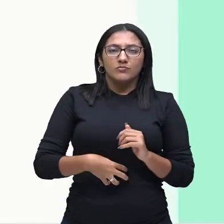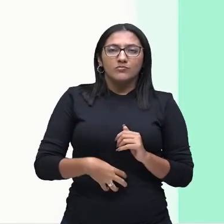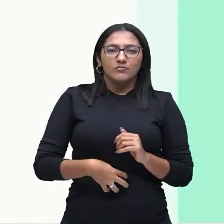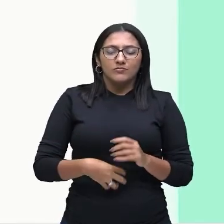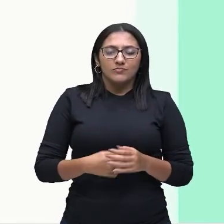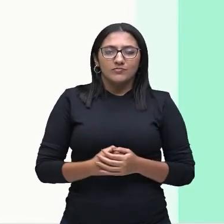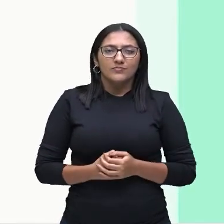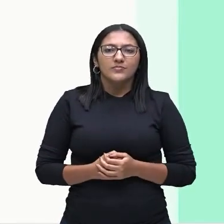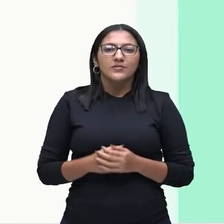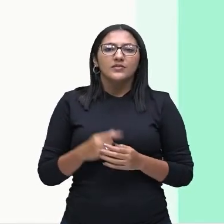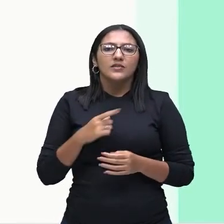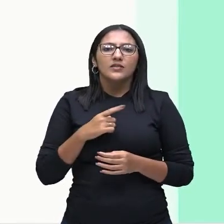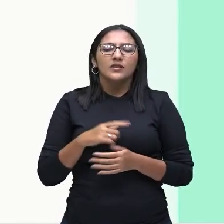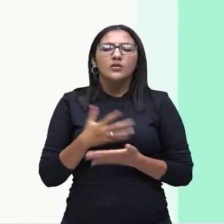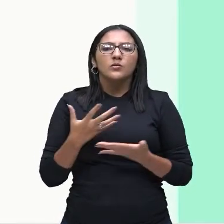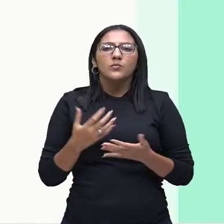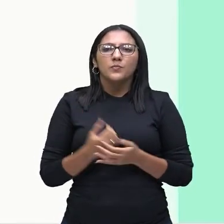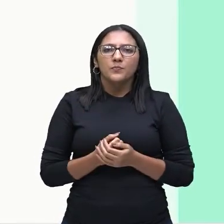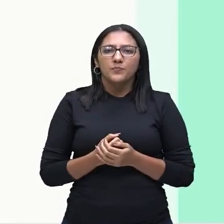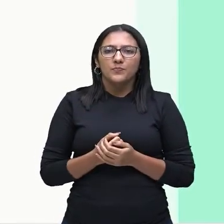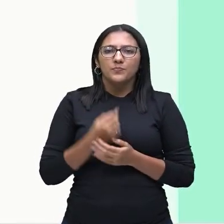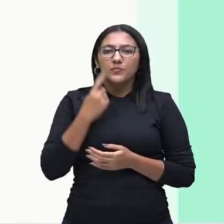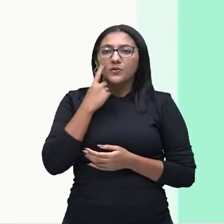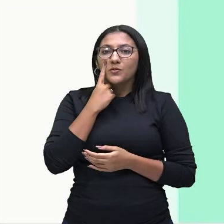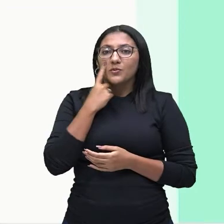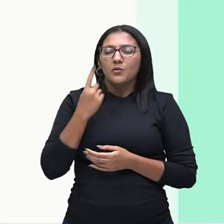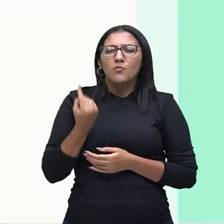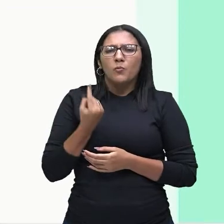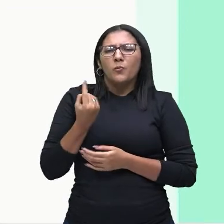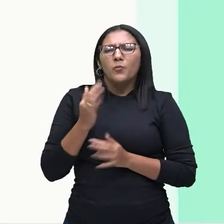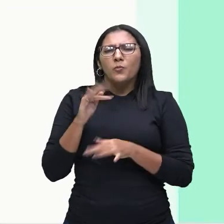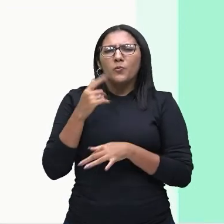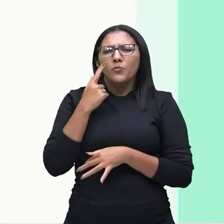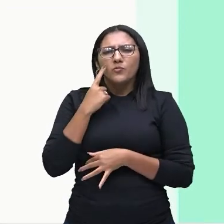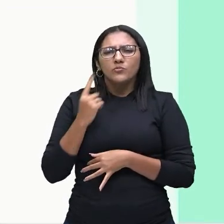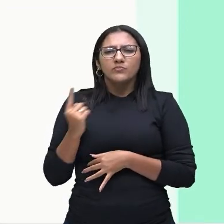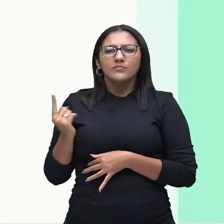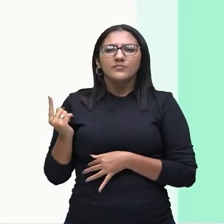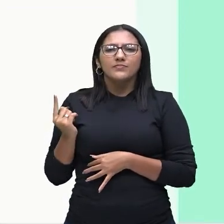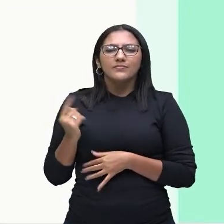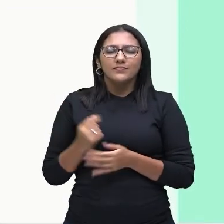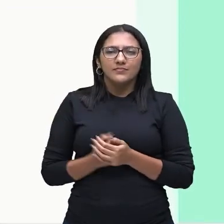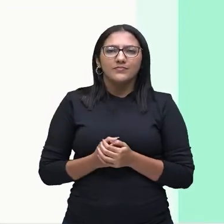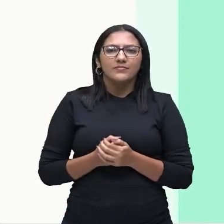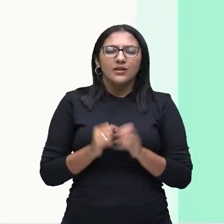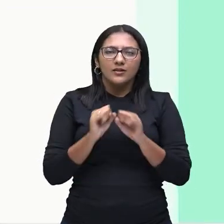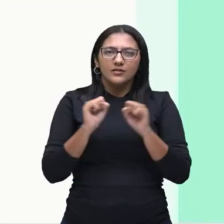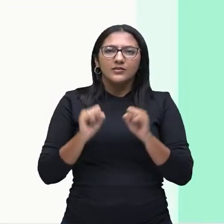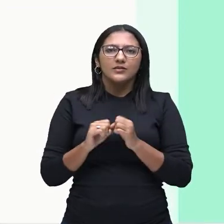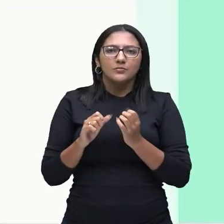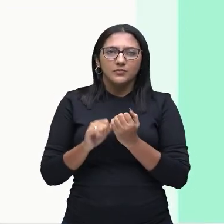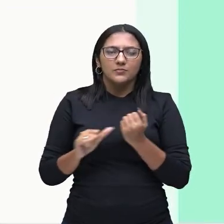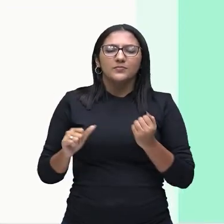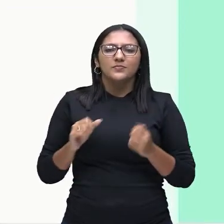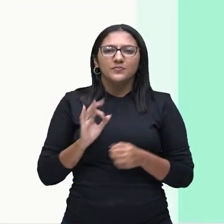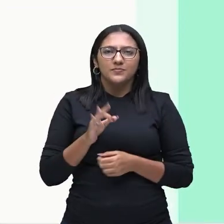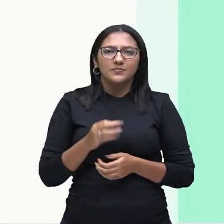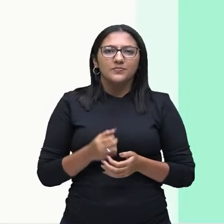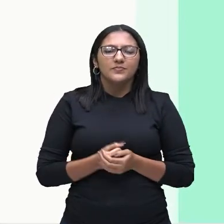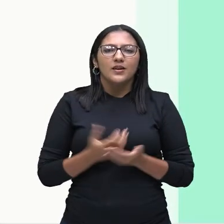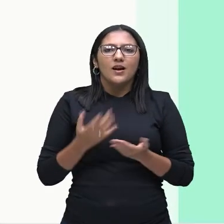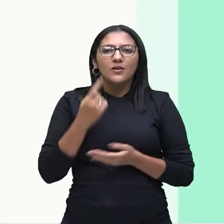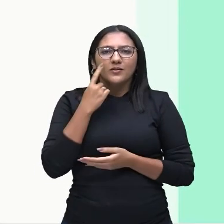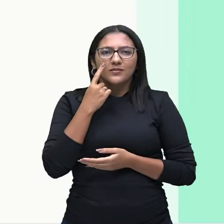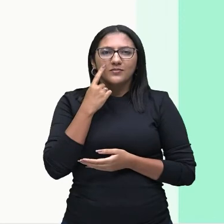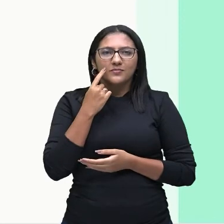rins fazem parte de qual sistema? O único que sobrou aí pra gente é o sistema excretor, certo? Então vamos aí